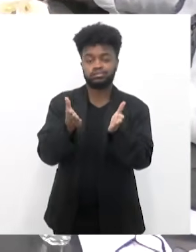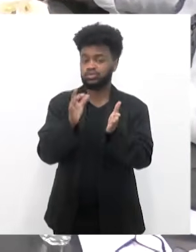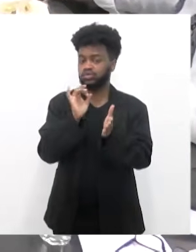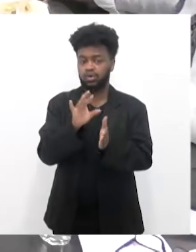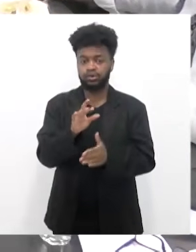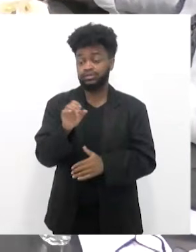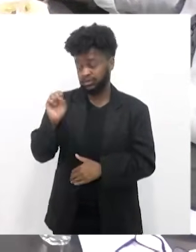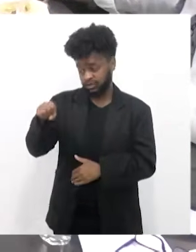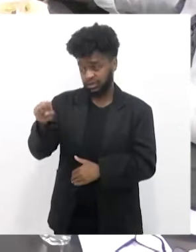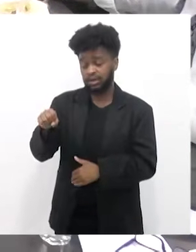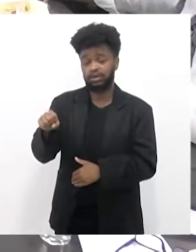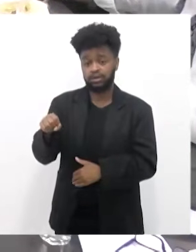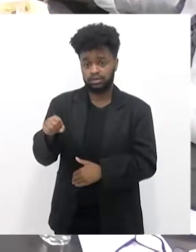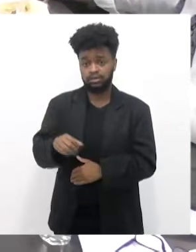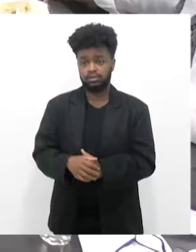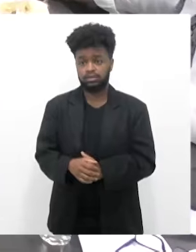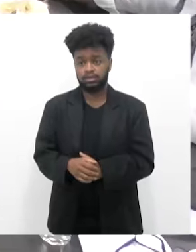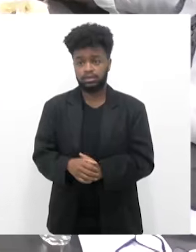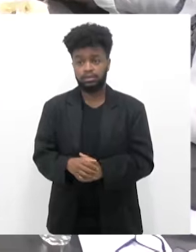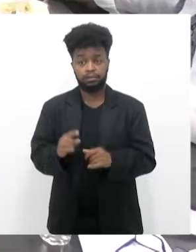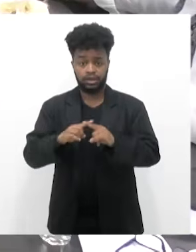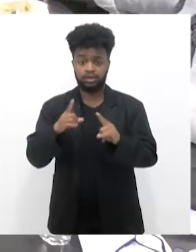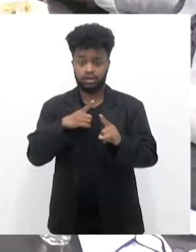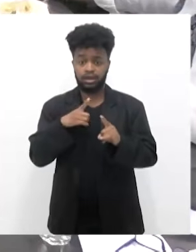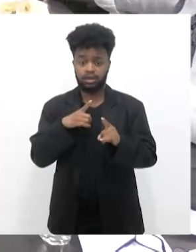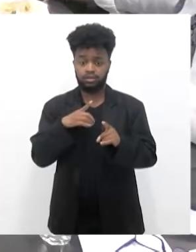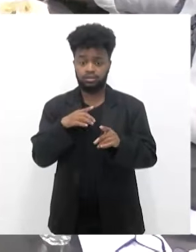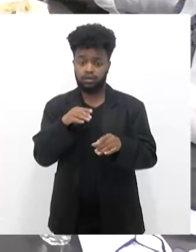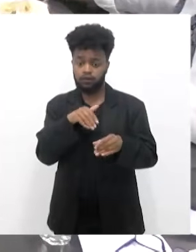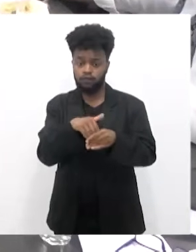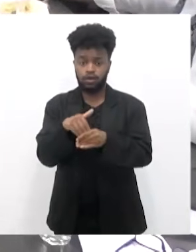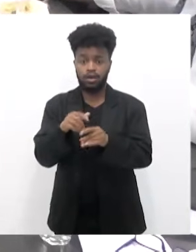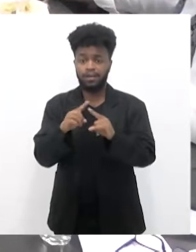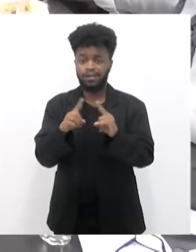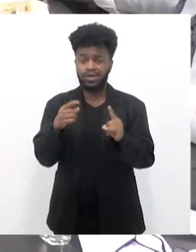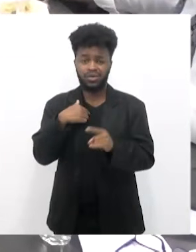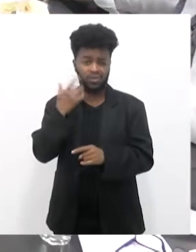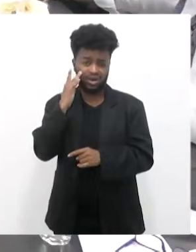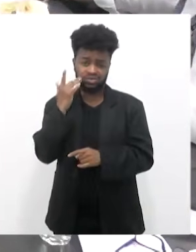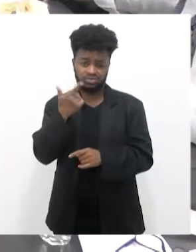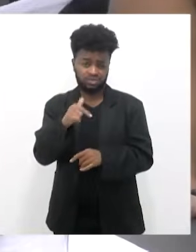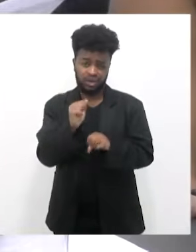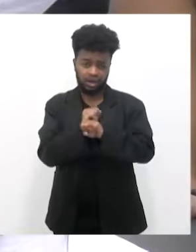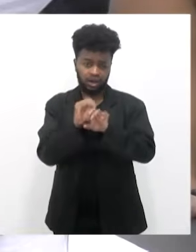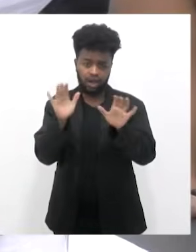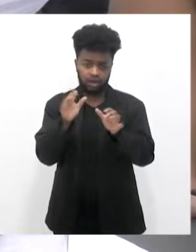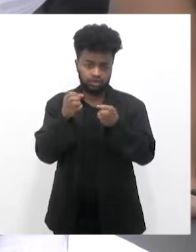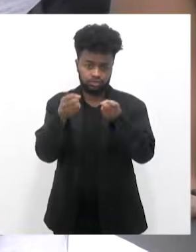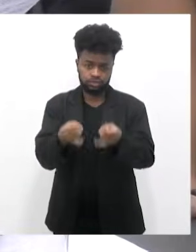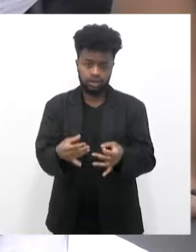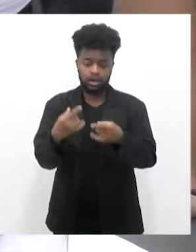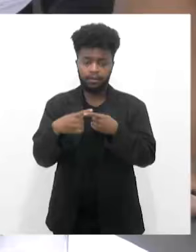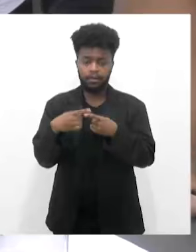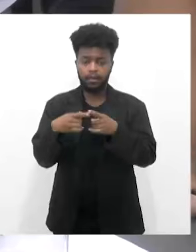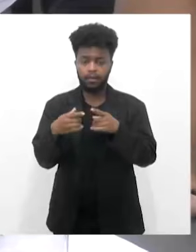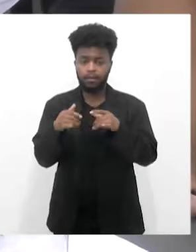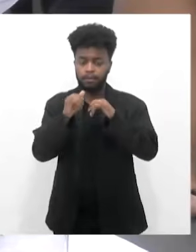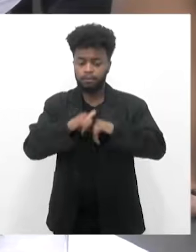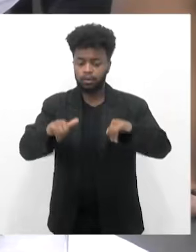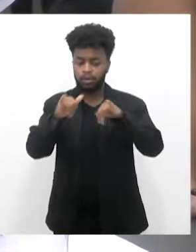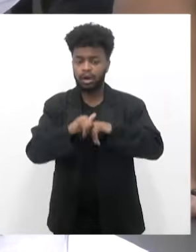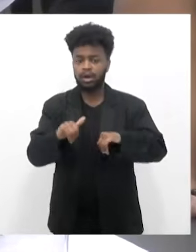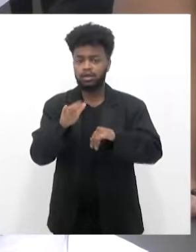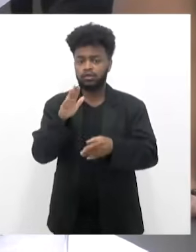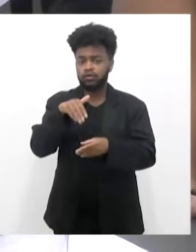é, querido, mas é que eu Porque isso está na eleição ordinária, a eleição habitual. Sim, mas eu achei que não ficou claro, olha só. A propaganda dos candidatos na